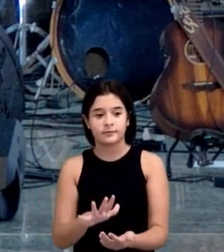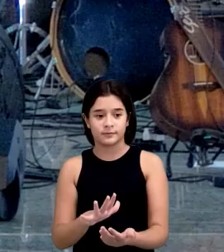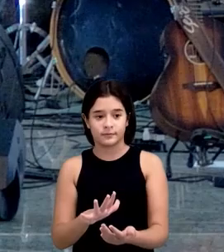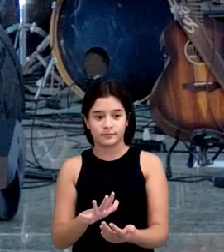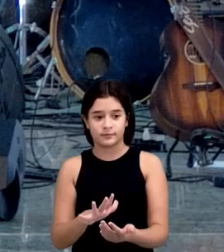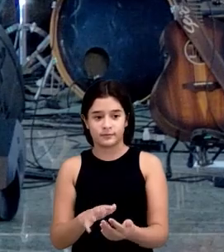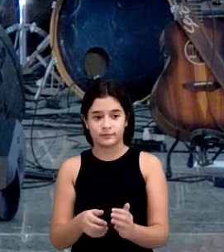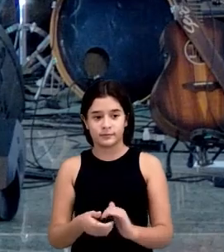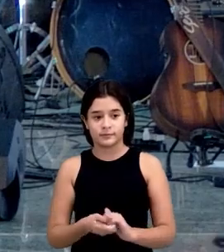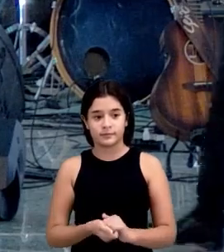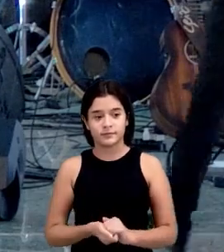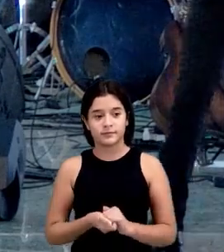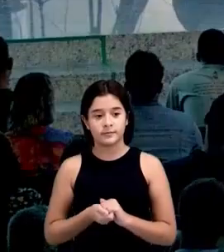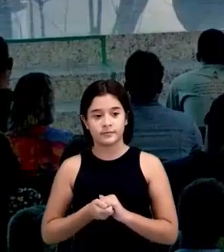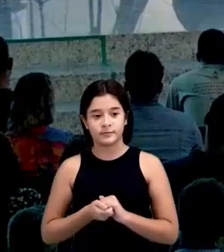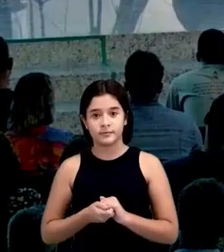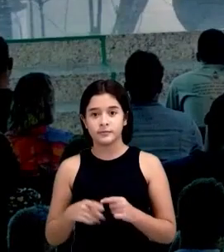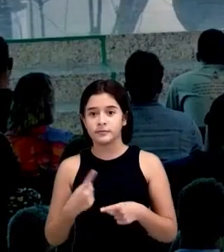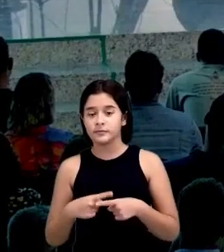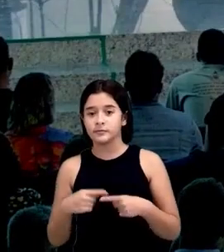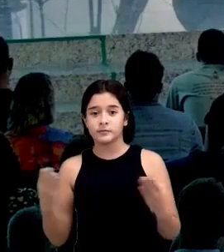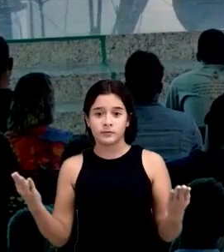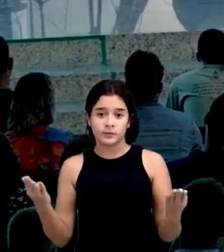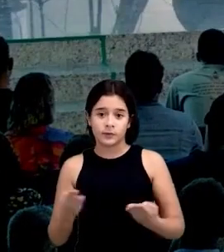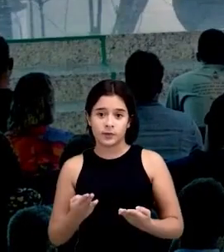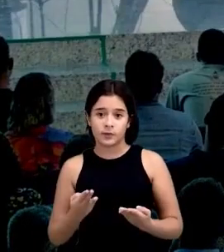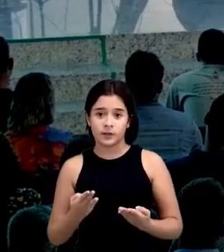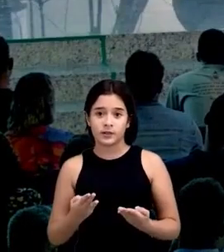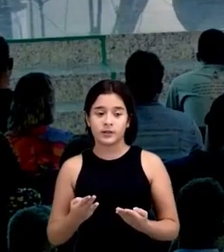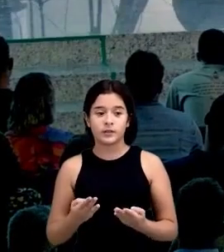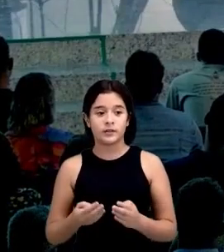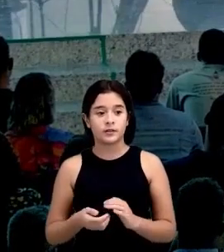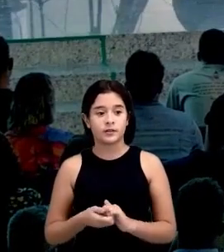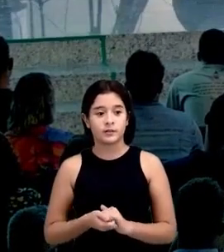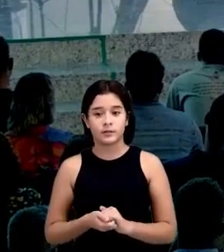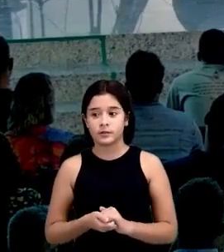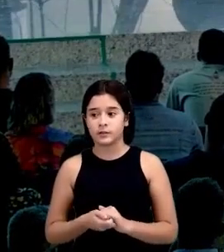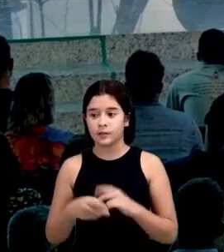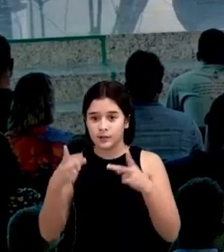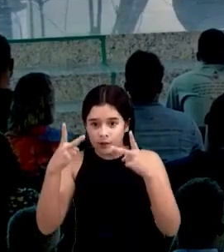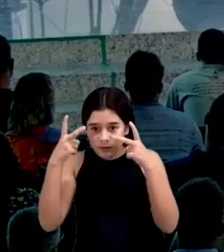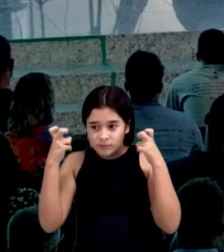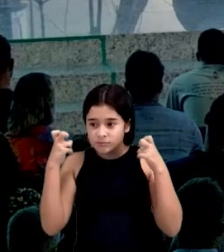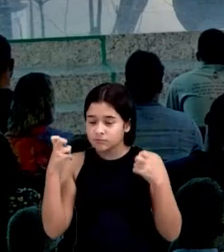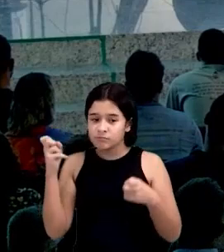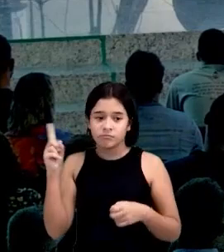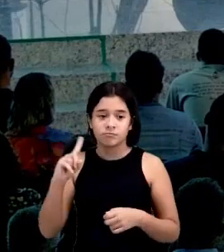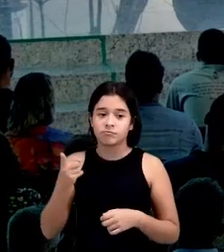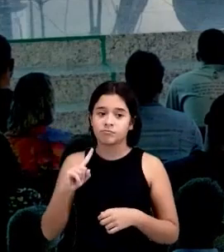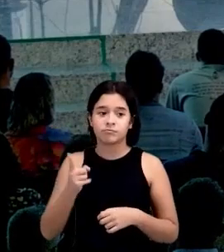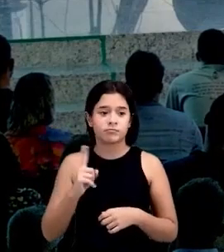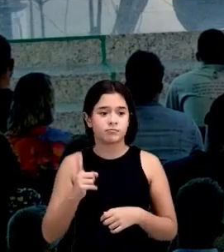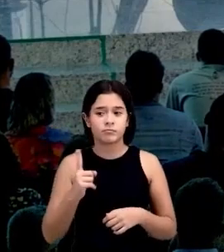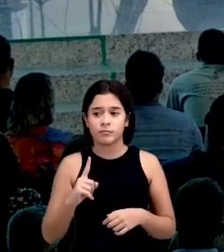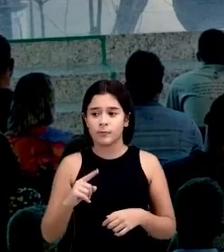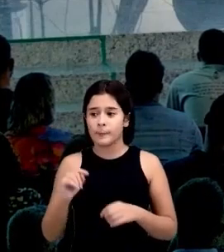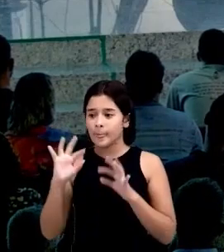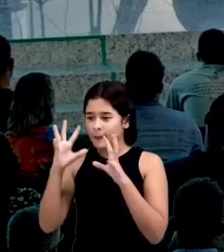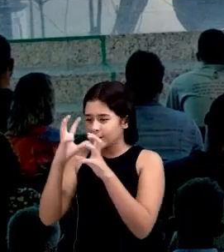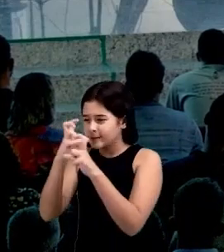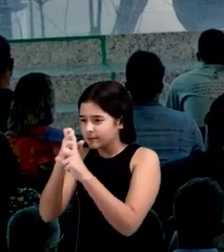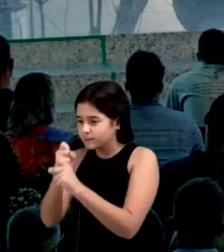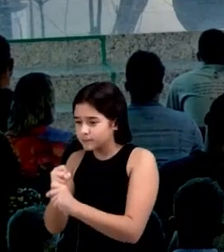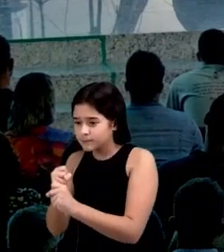células esqueci o termo agora, enfim, sensíveis, que quando a luminosidade começa a baixar,